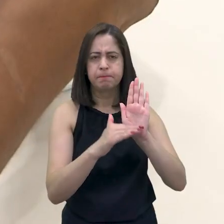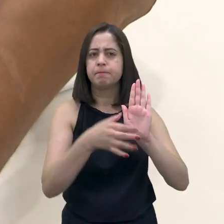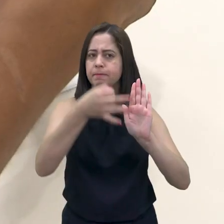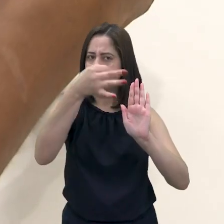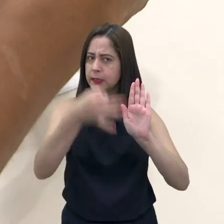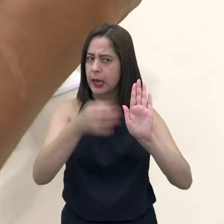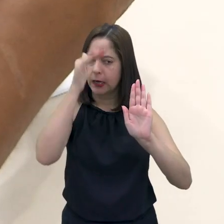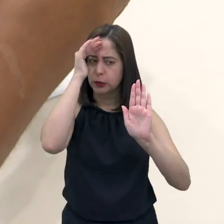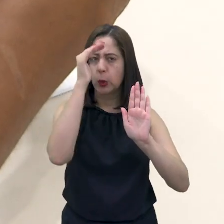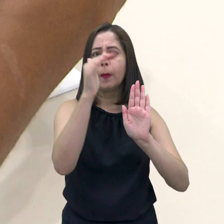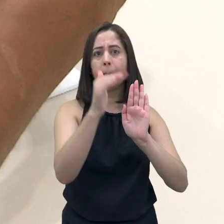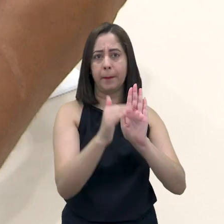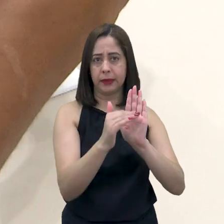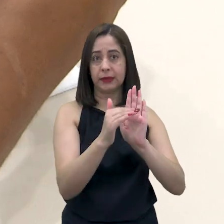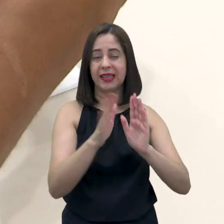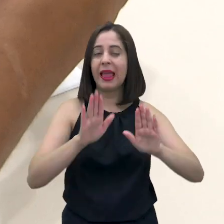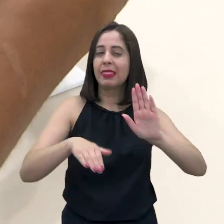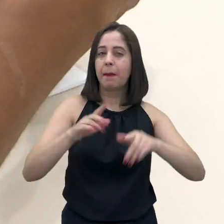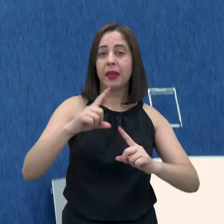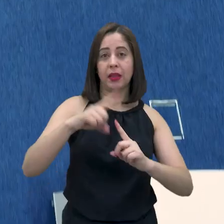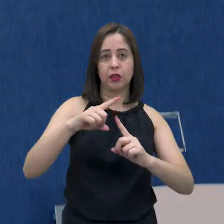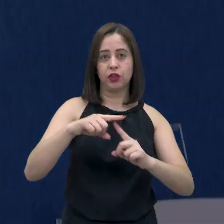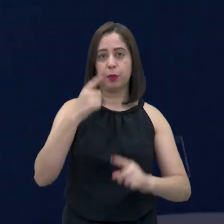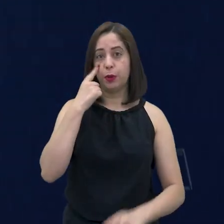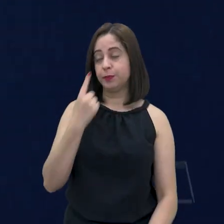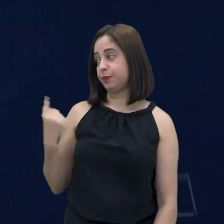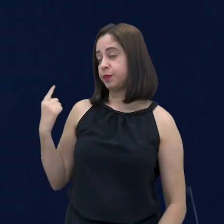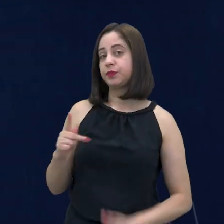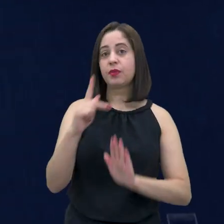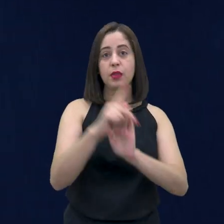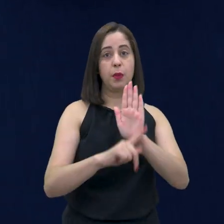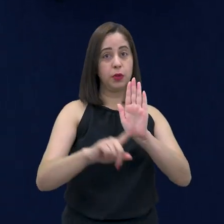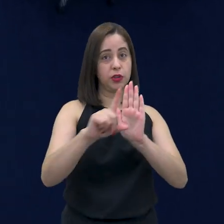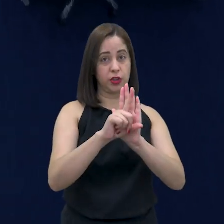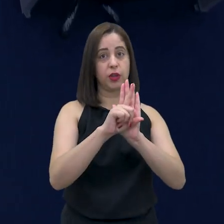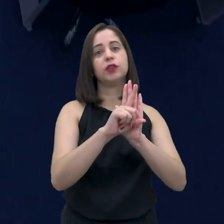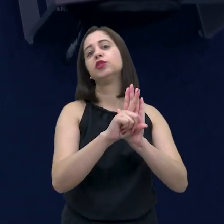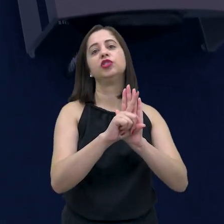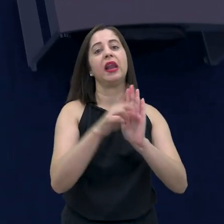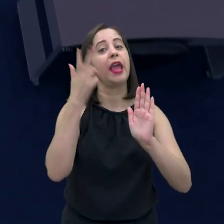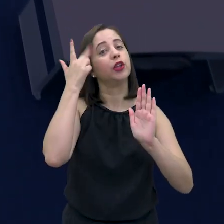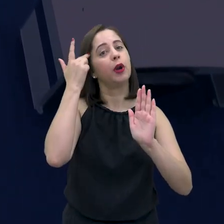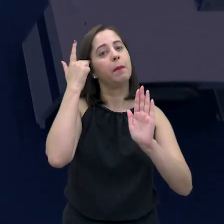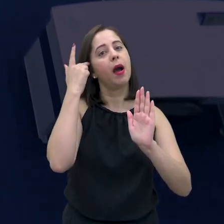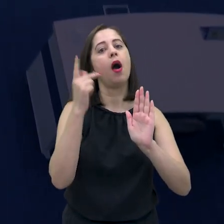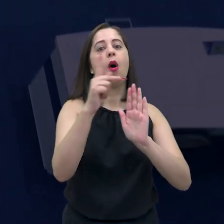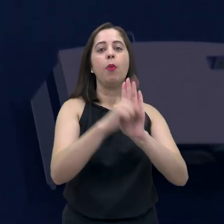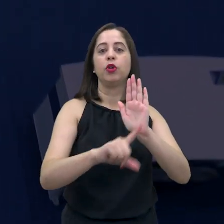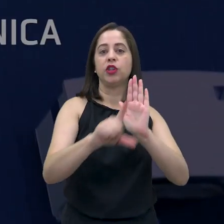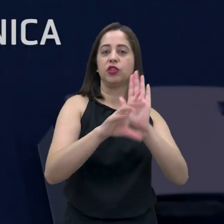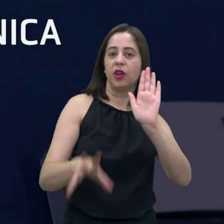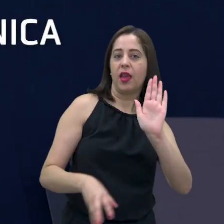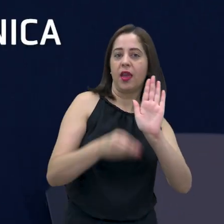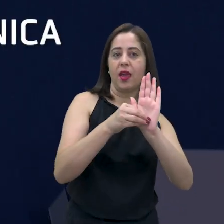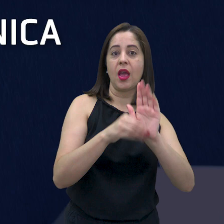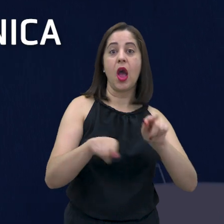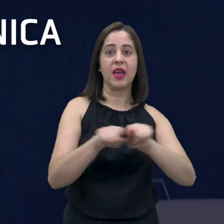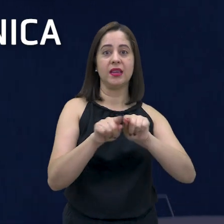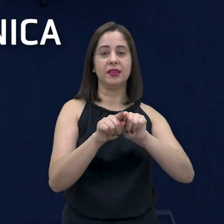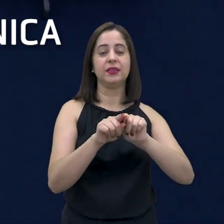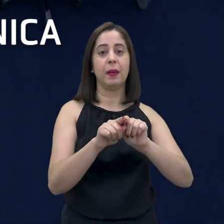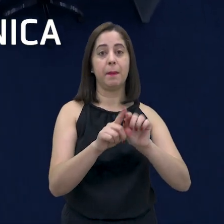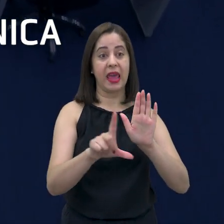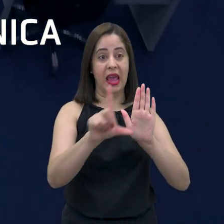ritos, de acordo com o tipo de propositura: projeto de lei ordinária, projeto de lei complementar e projeto